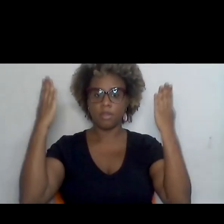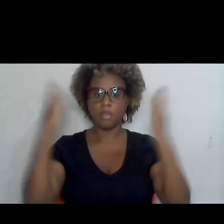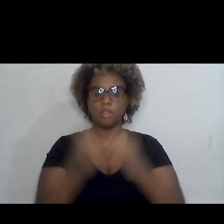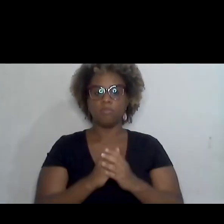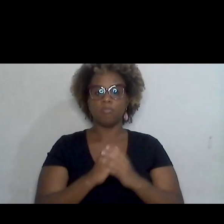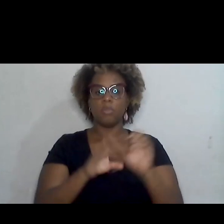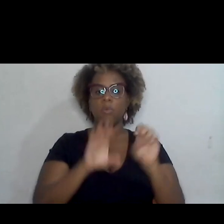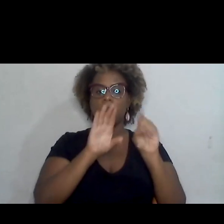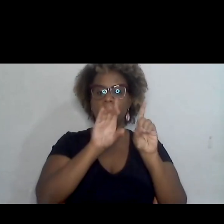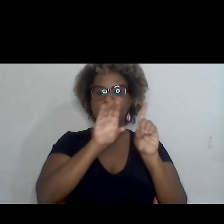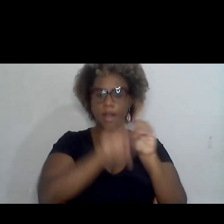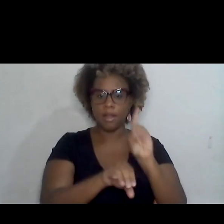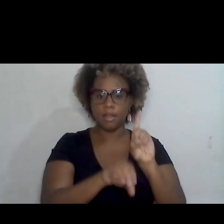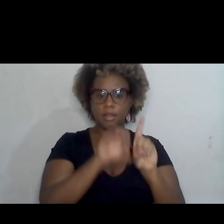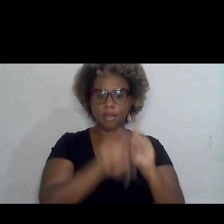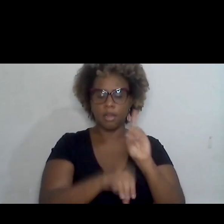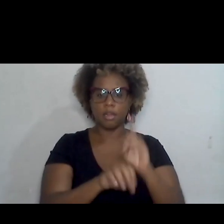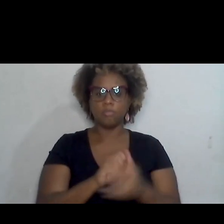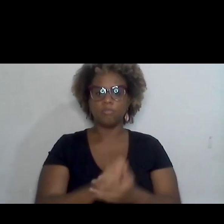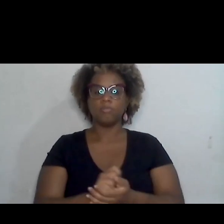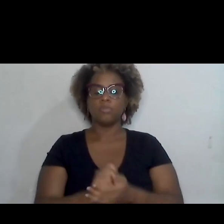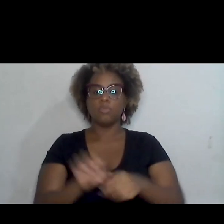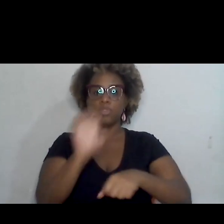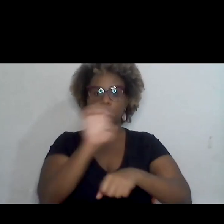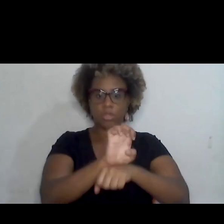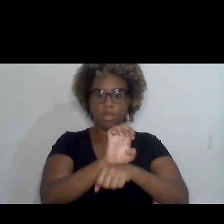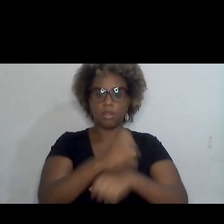culturais calendarizados do Estado da Bahia.